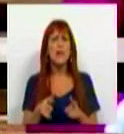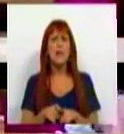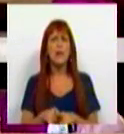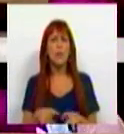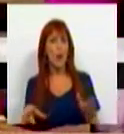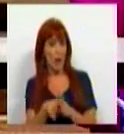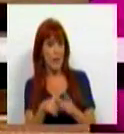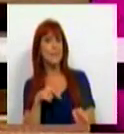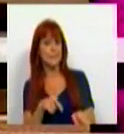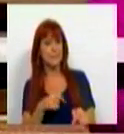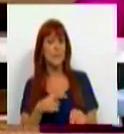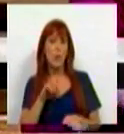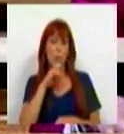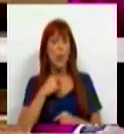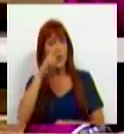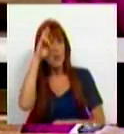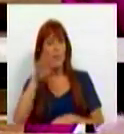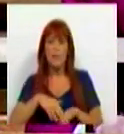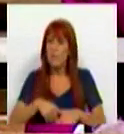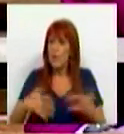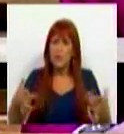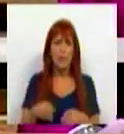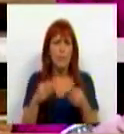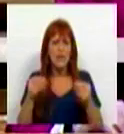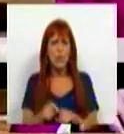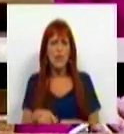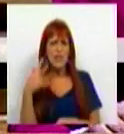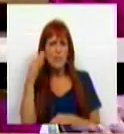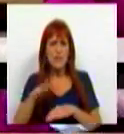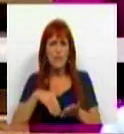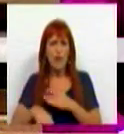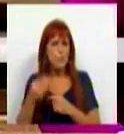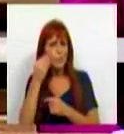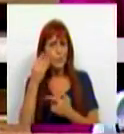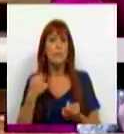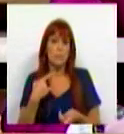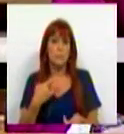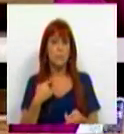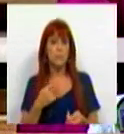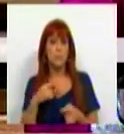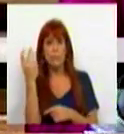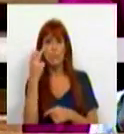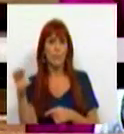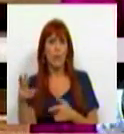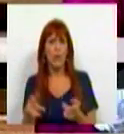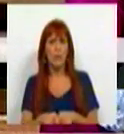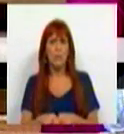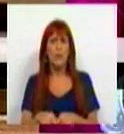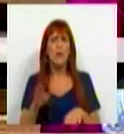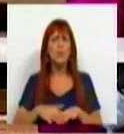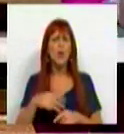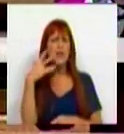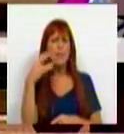lei. Sob pena de o esforço que se faz em matéria de simplificação de procedimentos vir a eternizar-se. Por